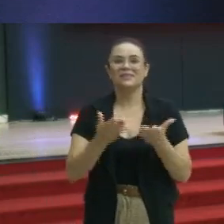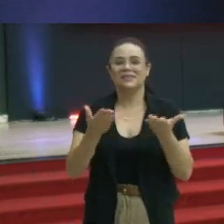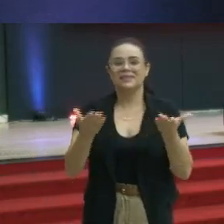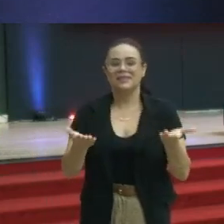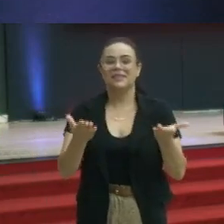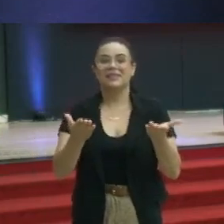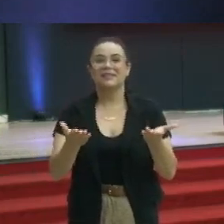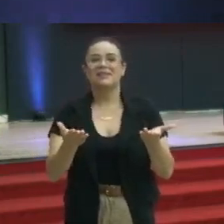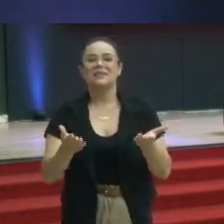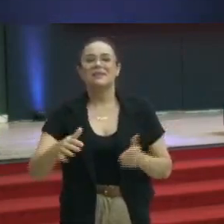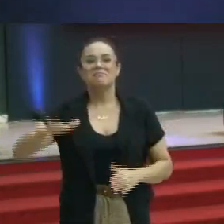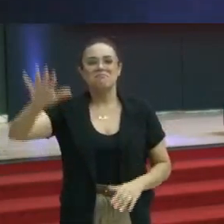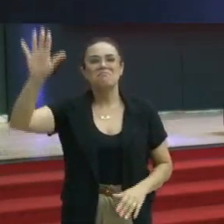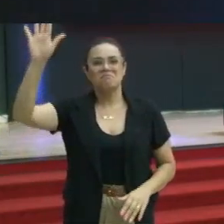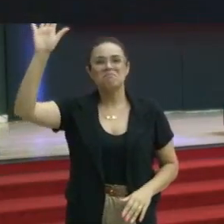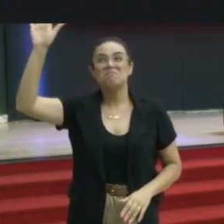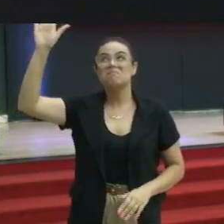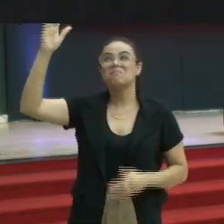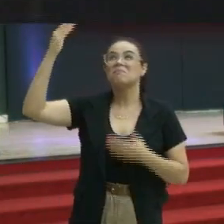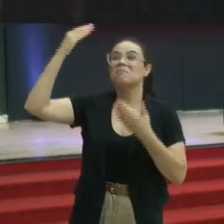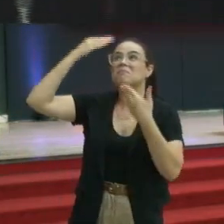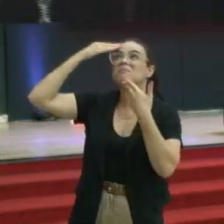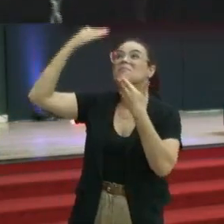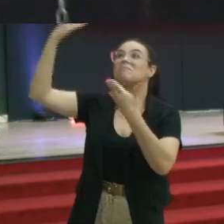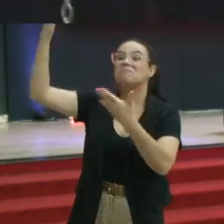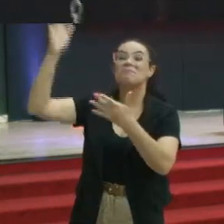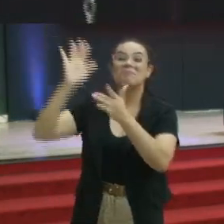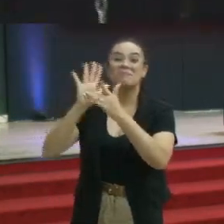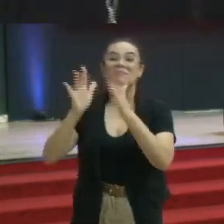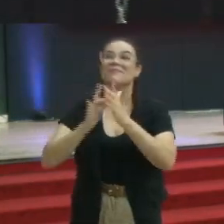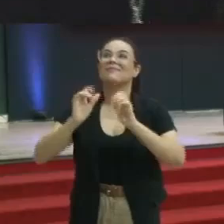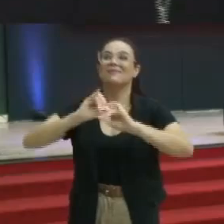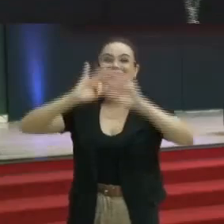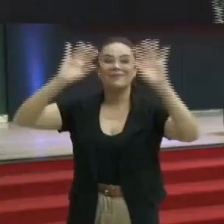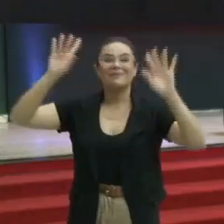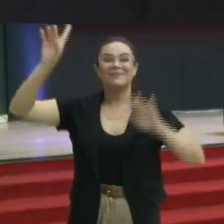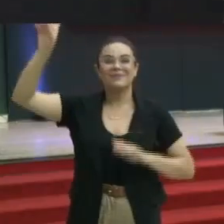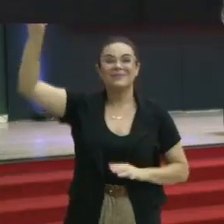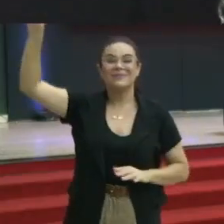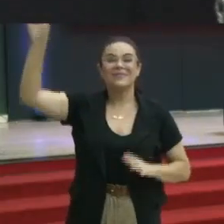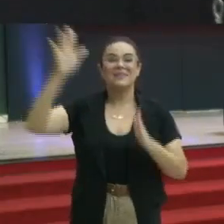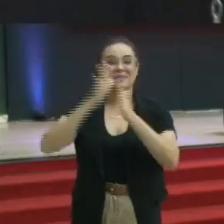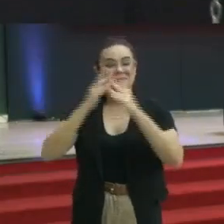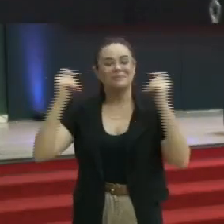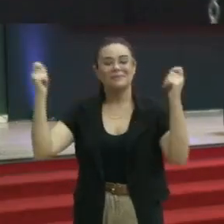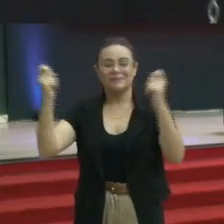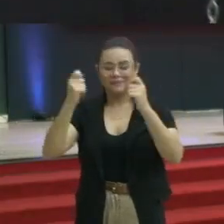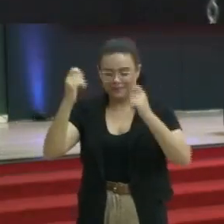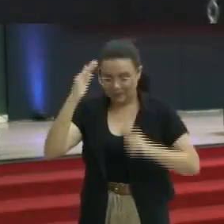palavra? Levante a sua mão e diga glória a Deus, e diga aleluia.